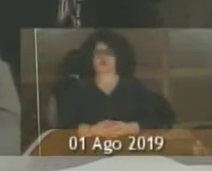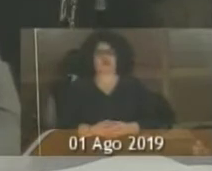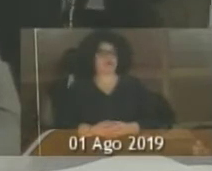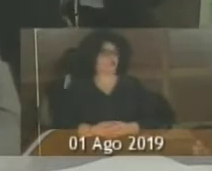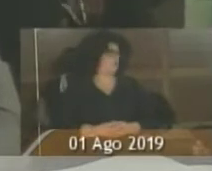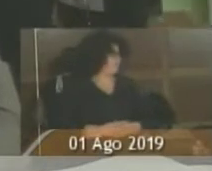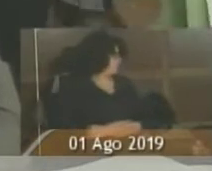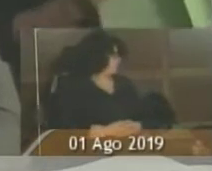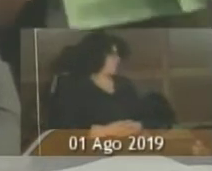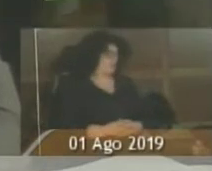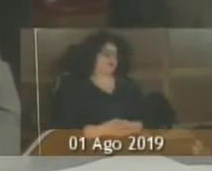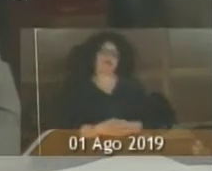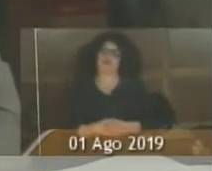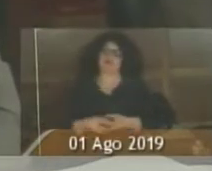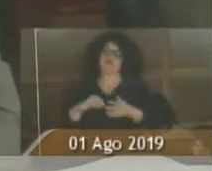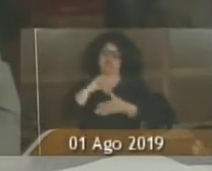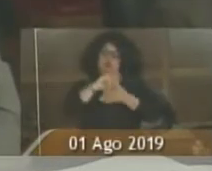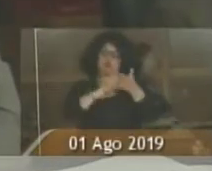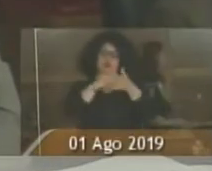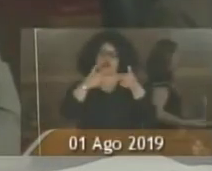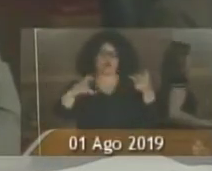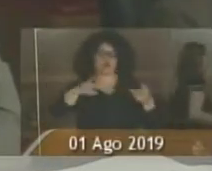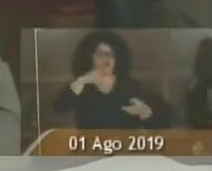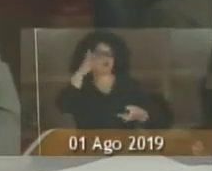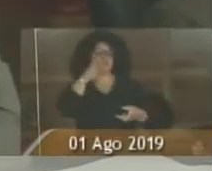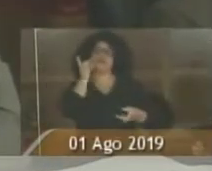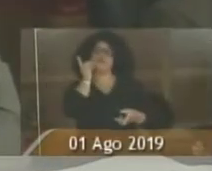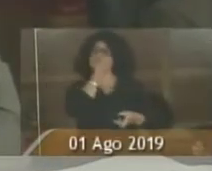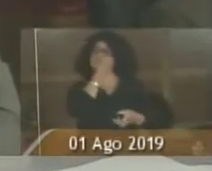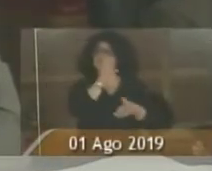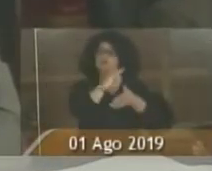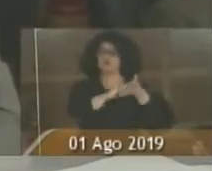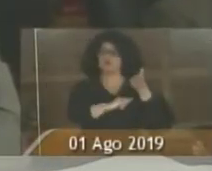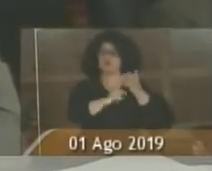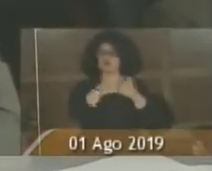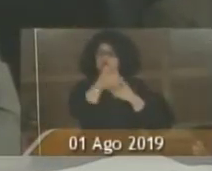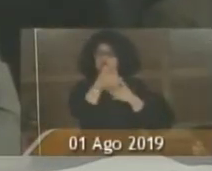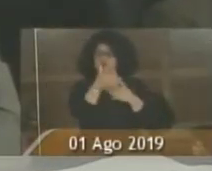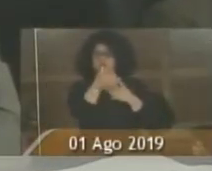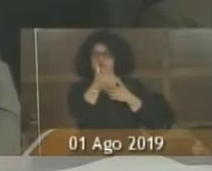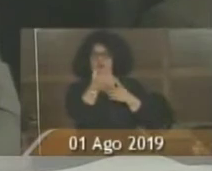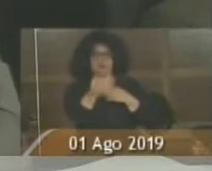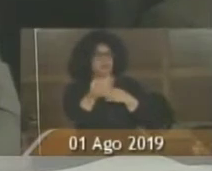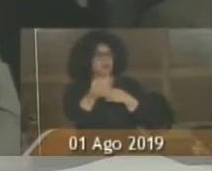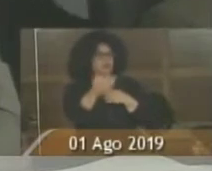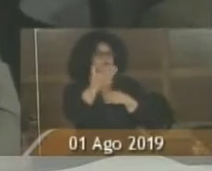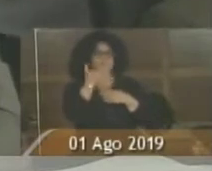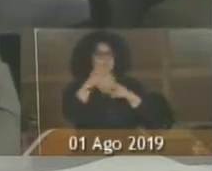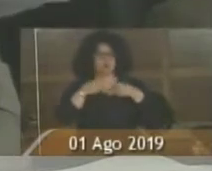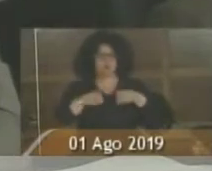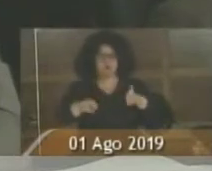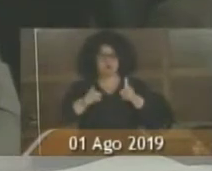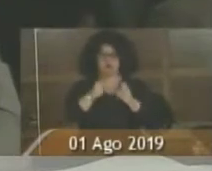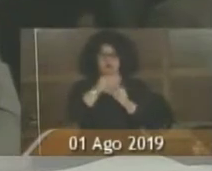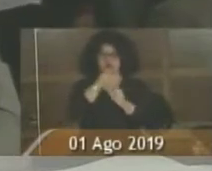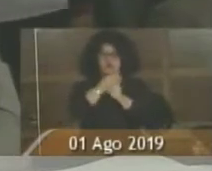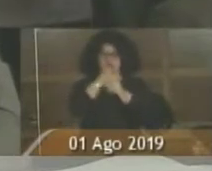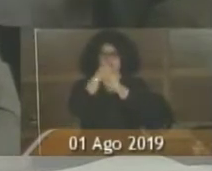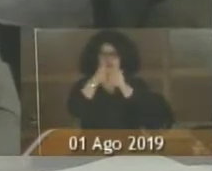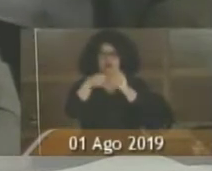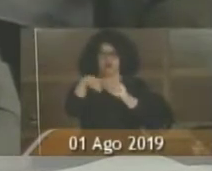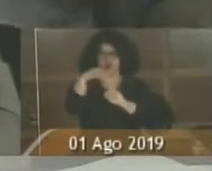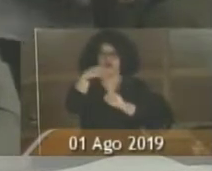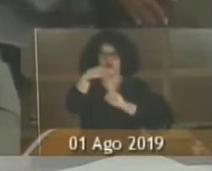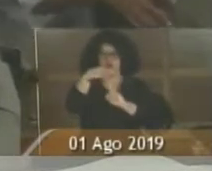Matérias do vereador Dedé da Loteria. Indicação 1660, indicando ao prefeito a continuação da construção do guarda-corpo no córrego